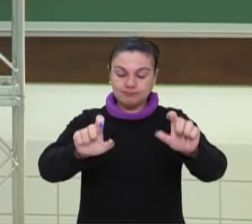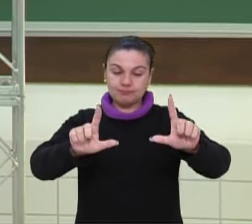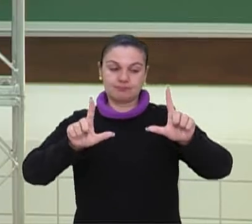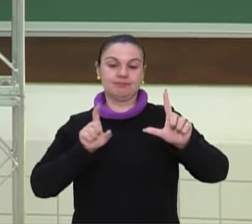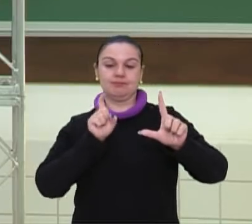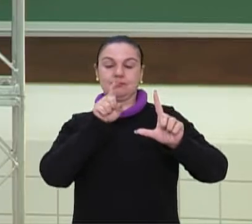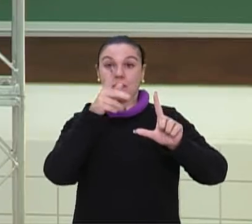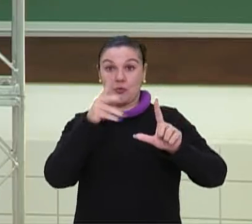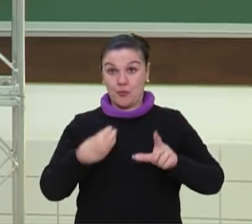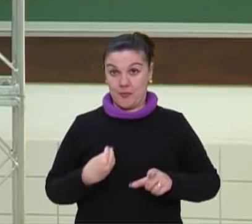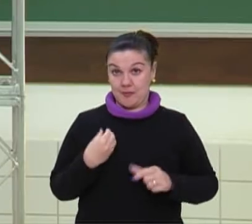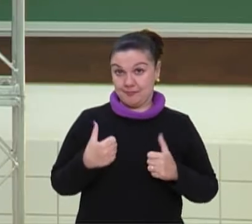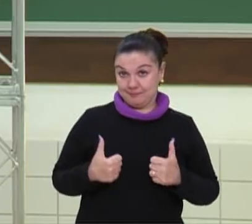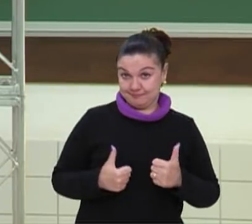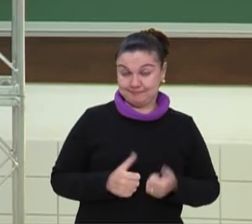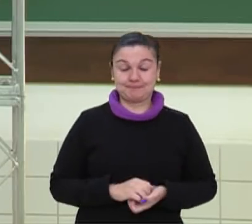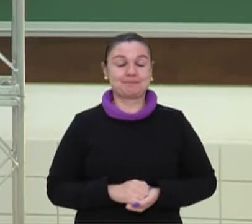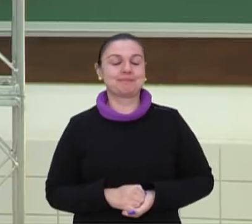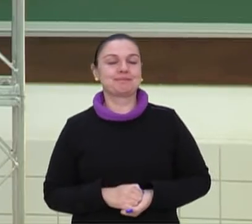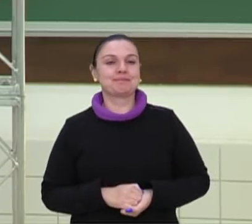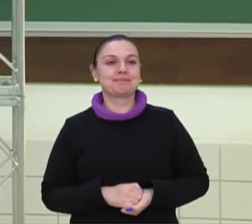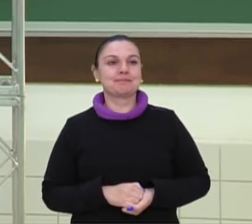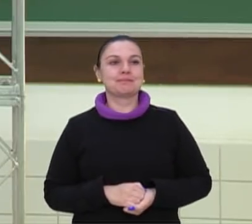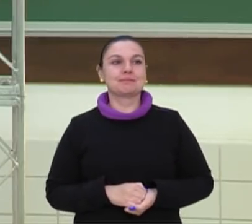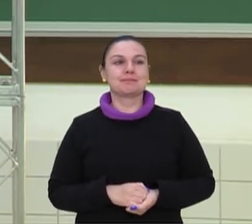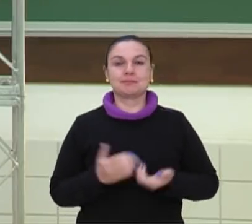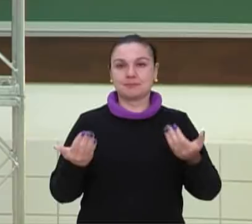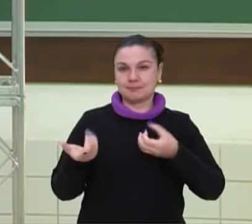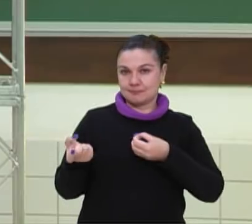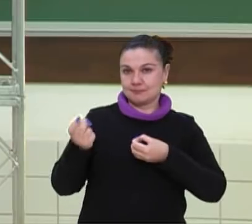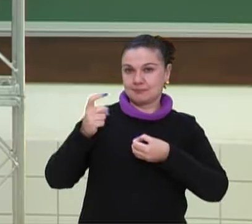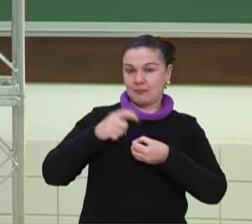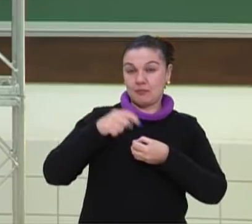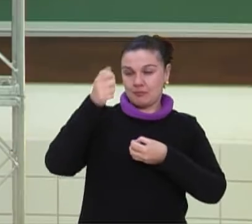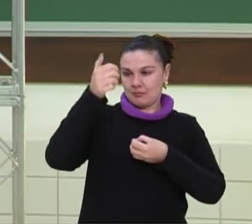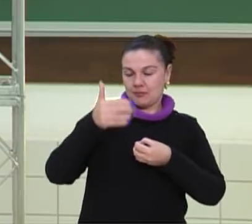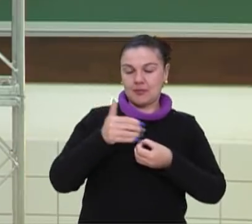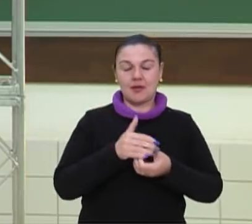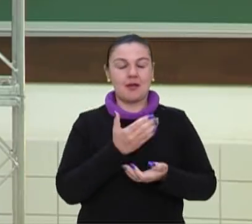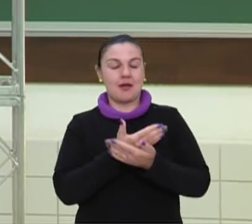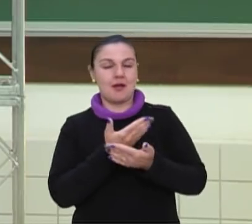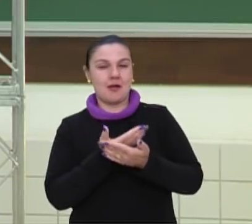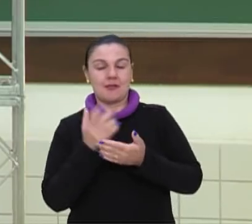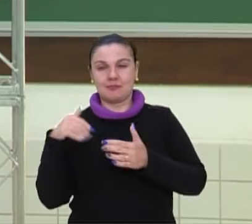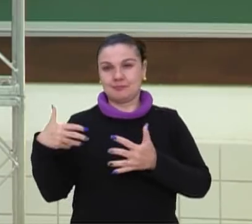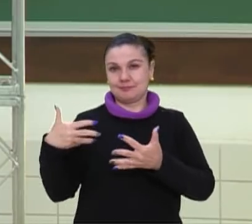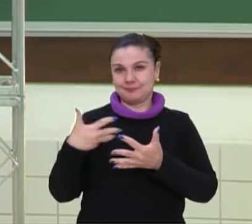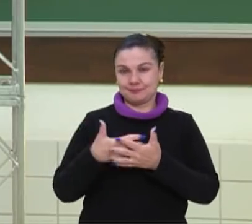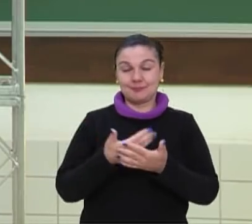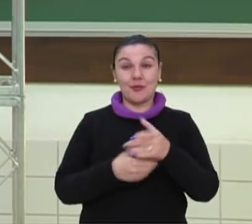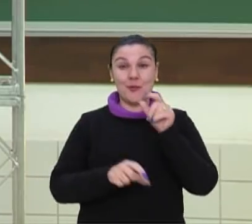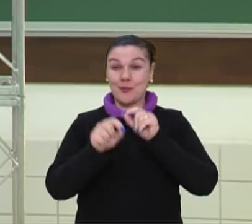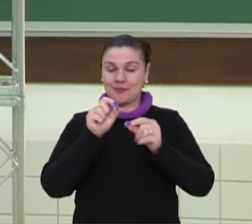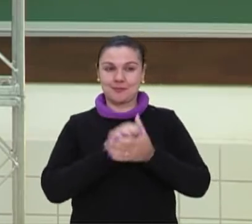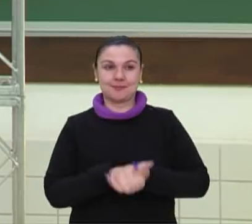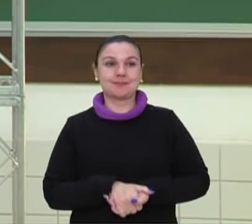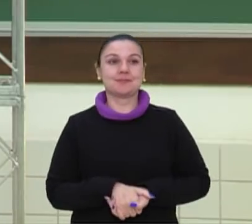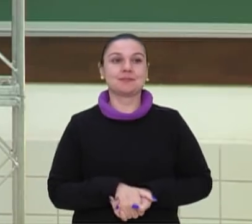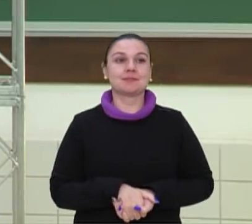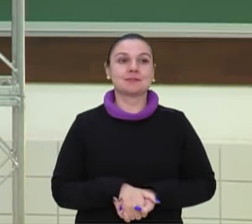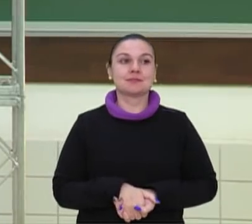fazendo, garante a sua frequência, tá bom? Então, vamos lá. Vamos para a nossa revisão de sempre?